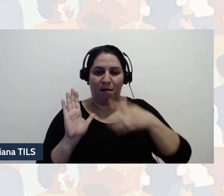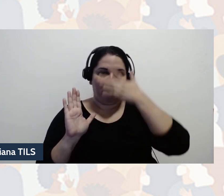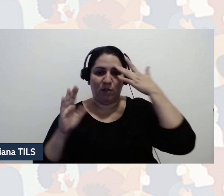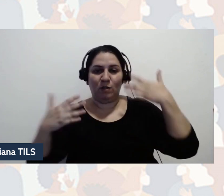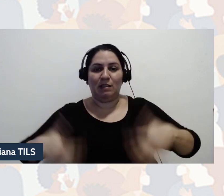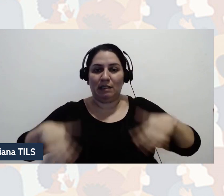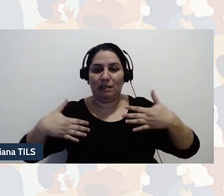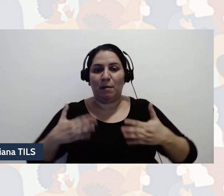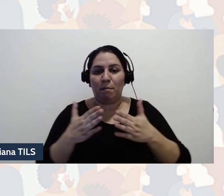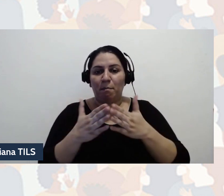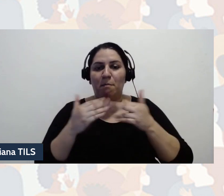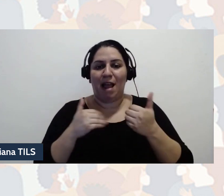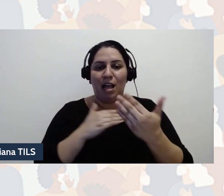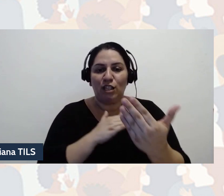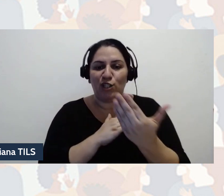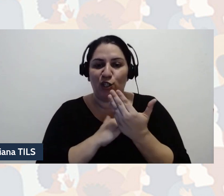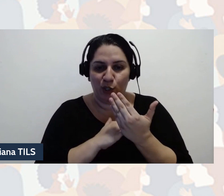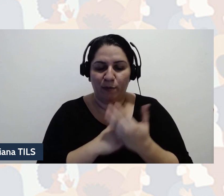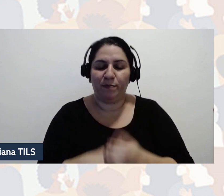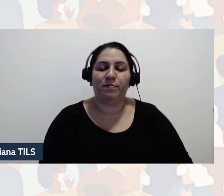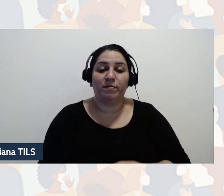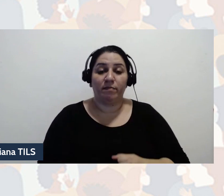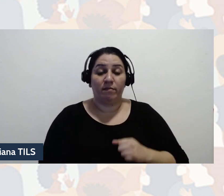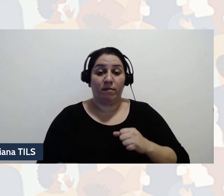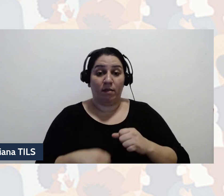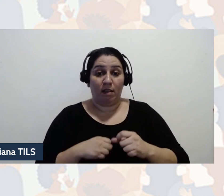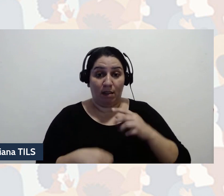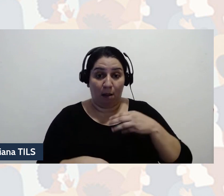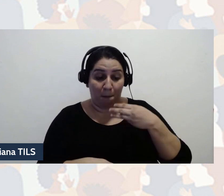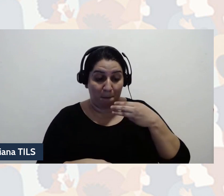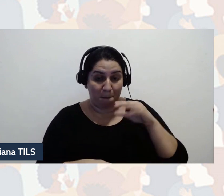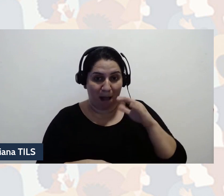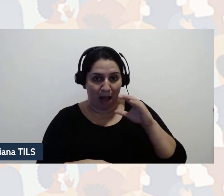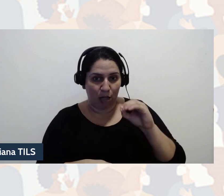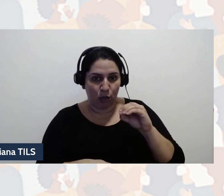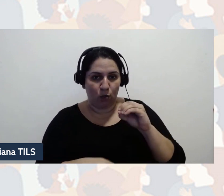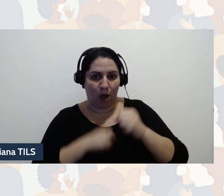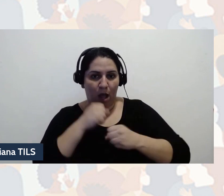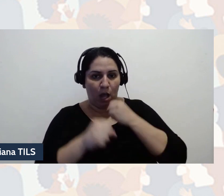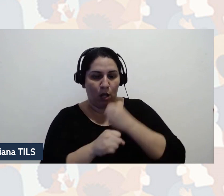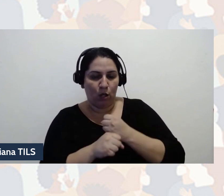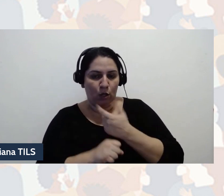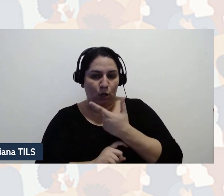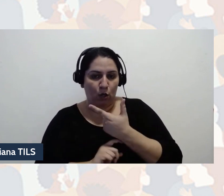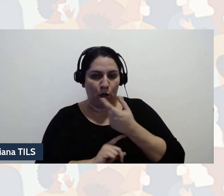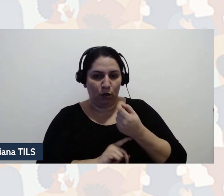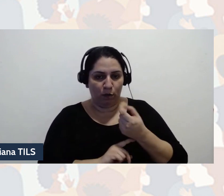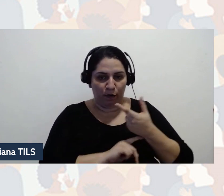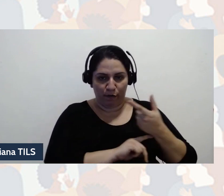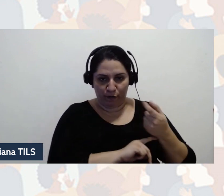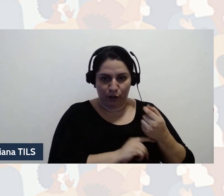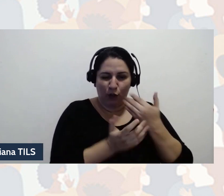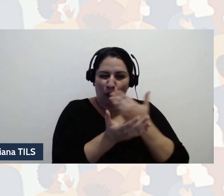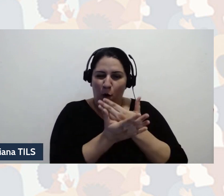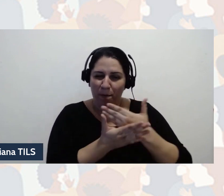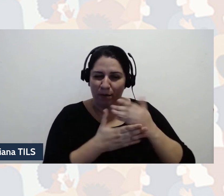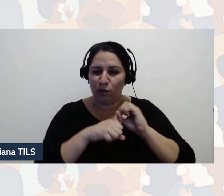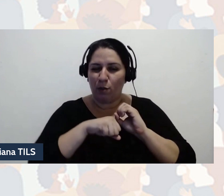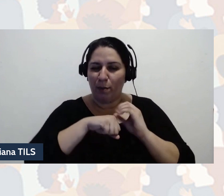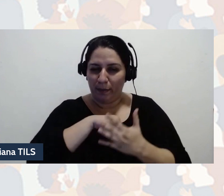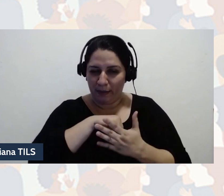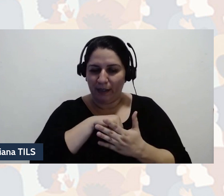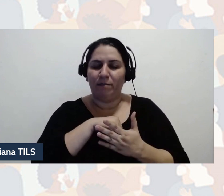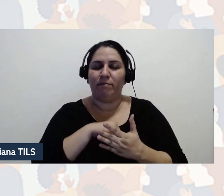polícia. Já em março de 2020, ou seja, assim, logo, né, no comecinho da pandemia mesmo,